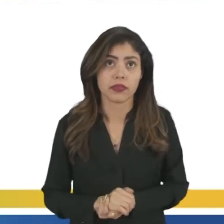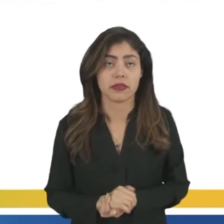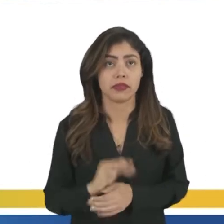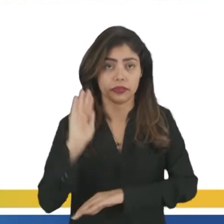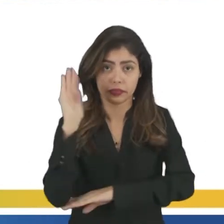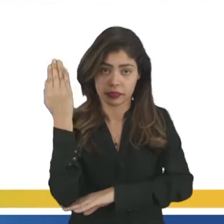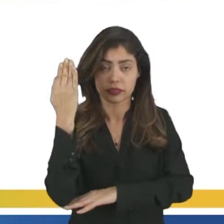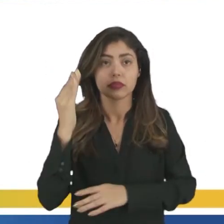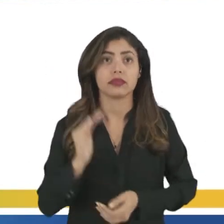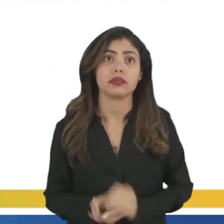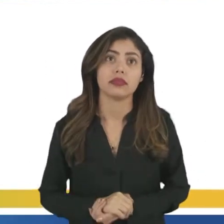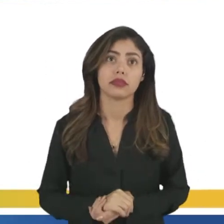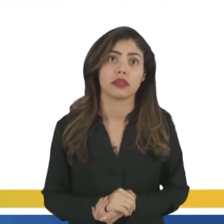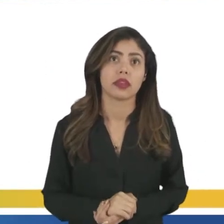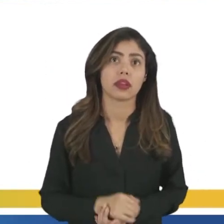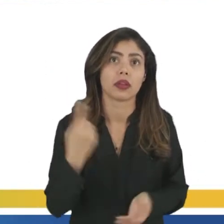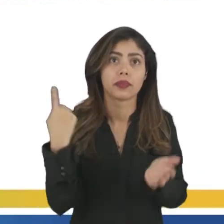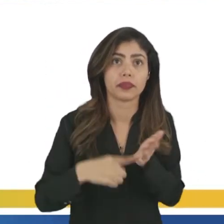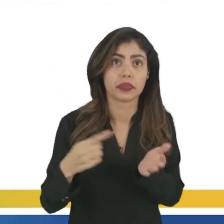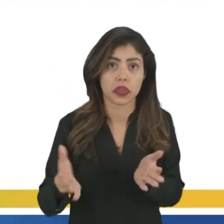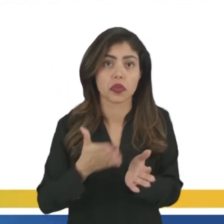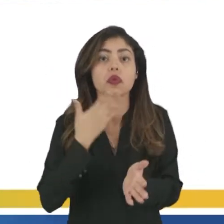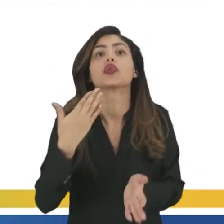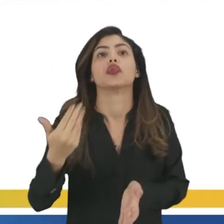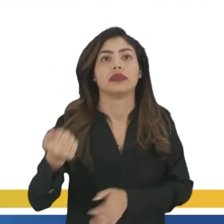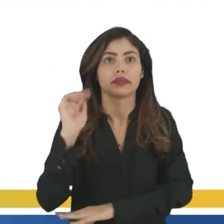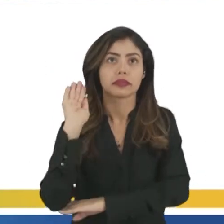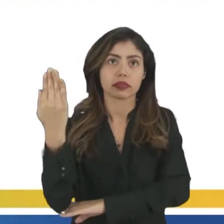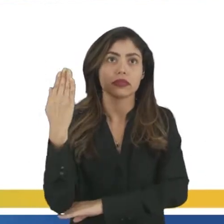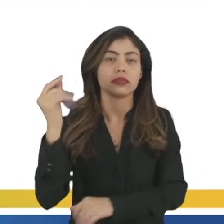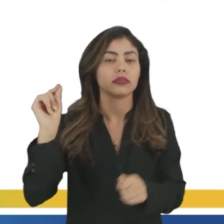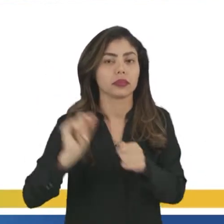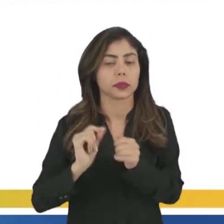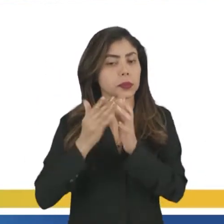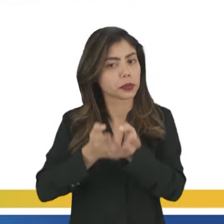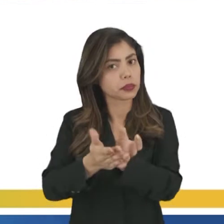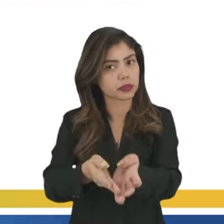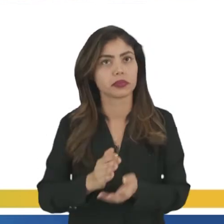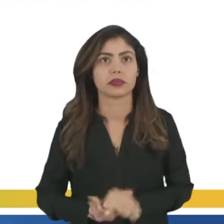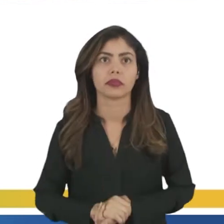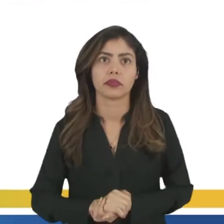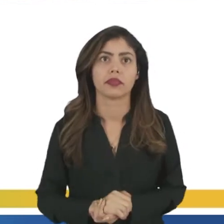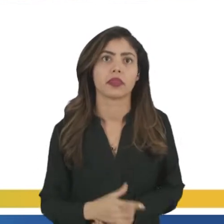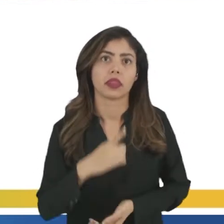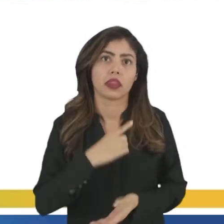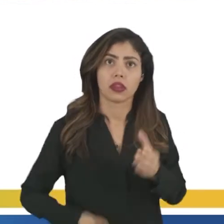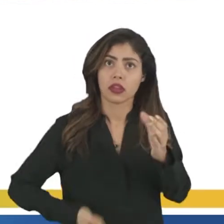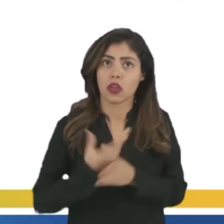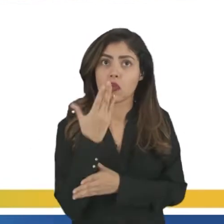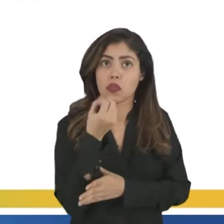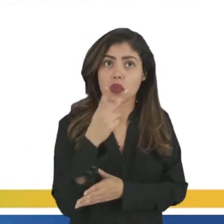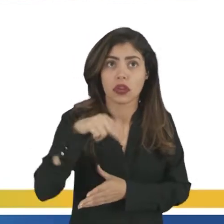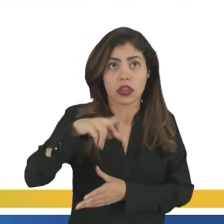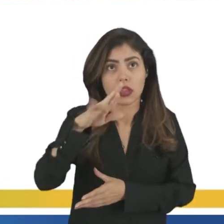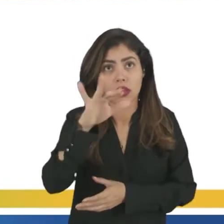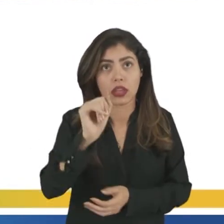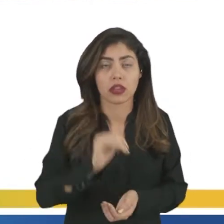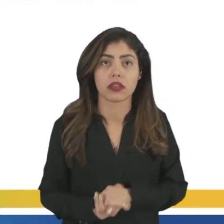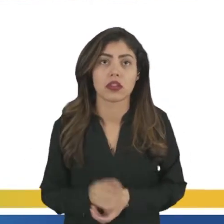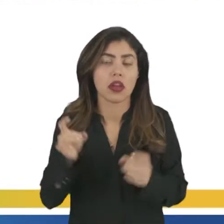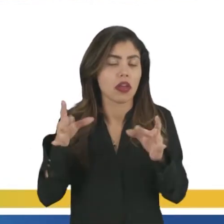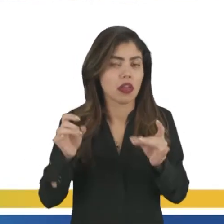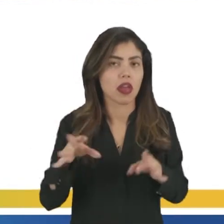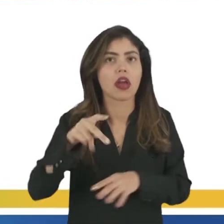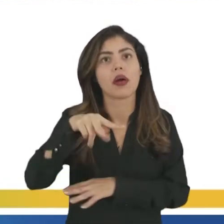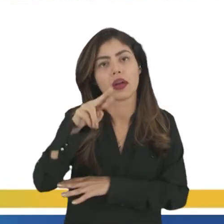madeira, considerado uma excelente madeira para a construção de navios. Existência de bons portos naturais